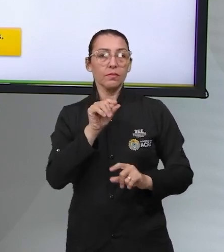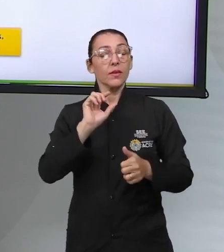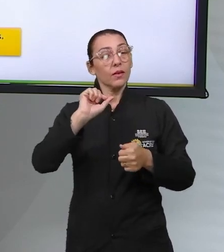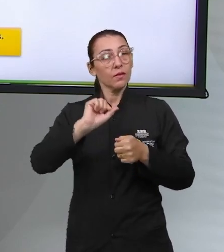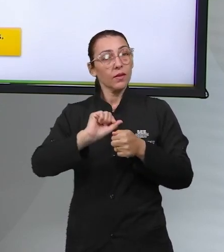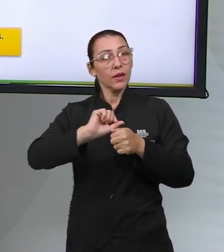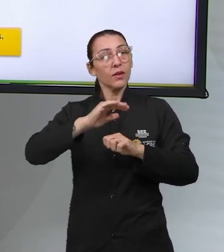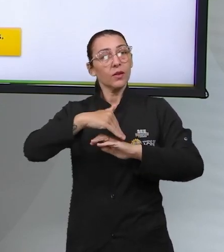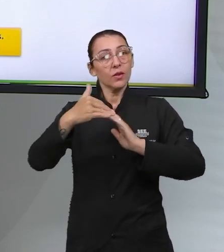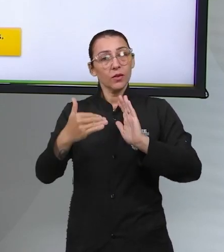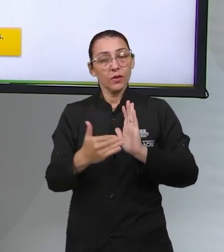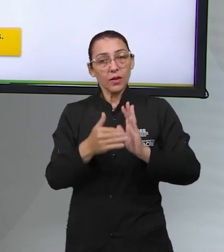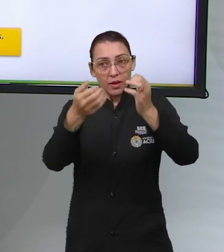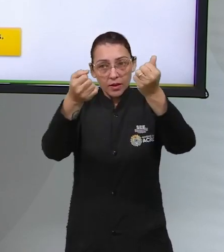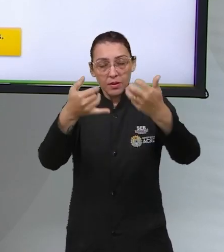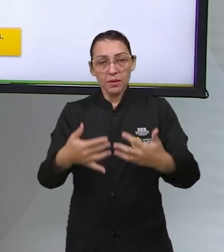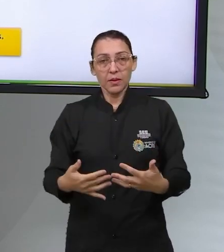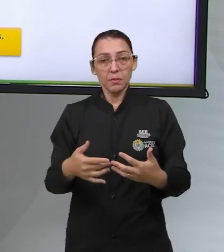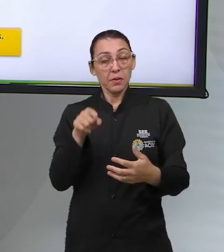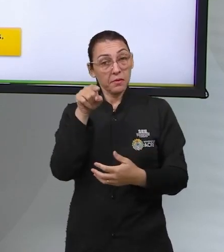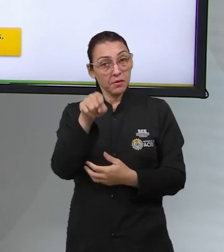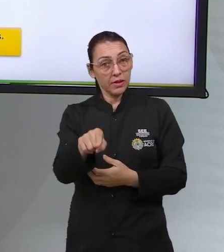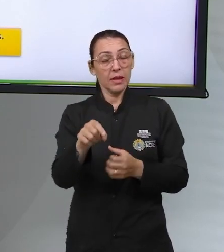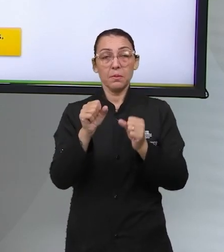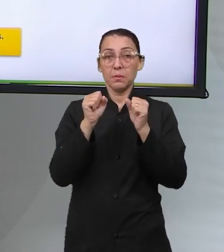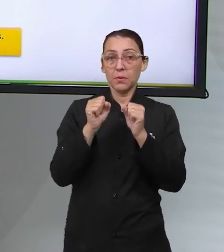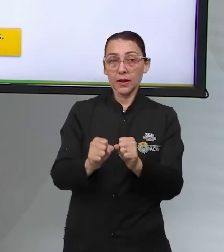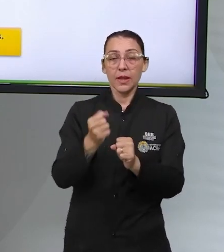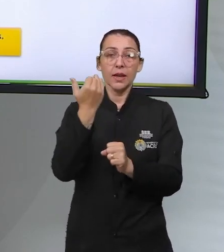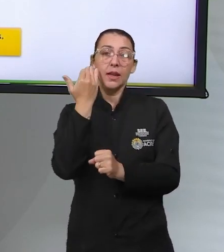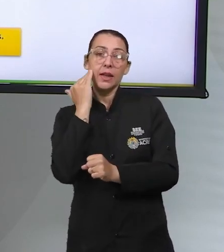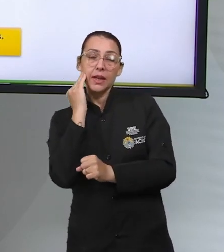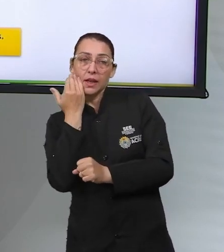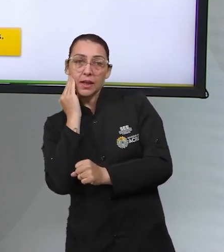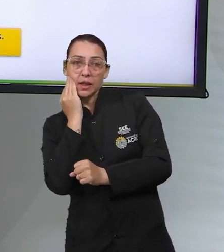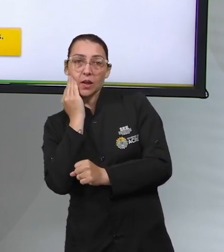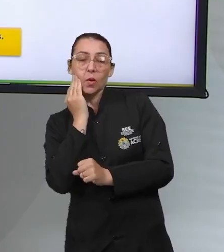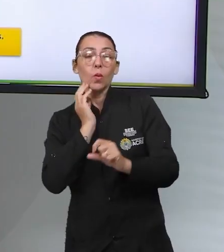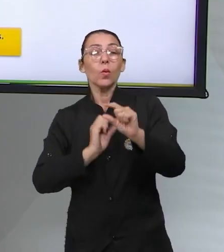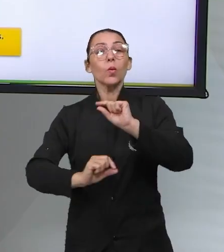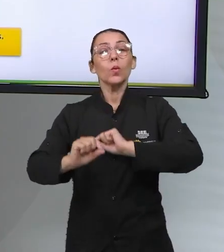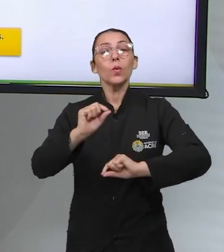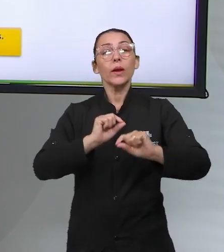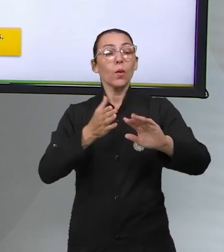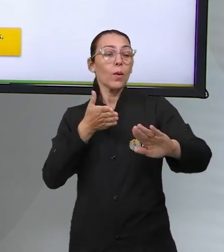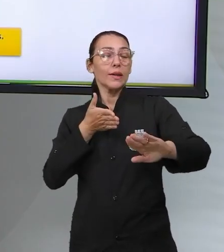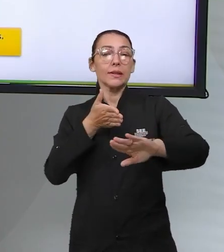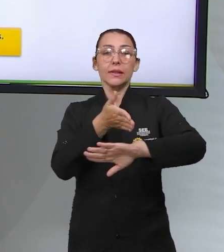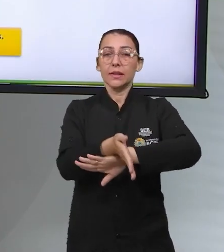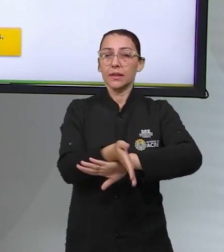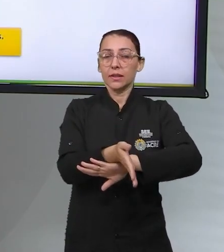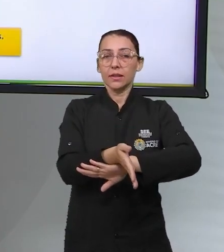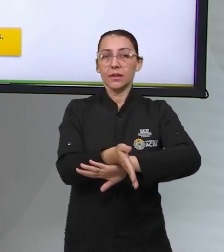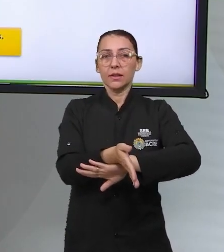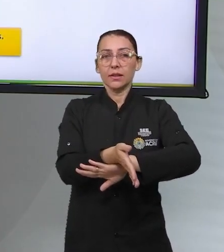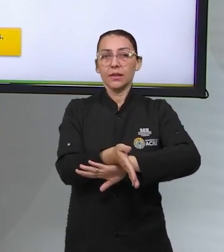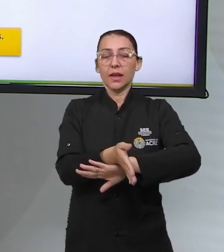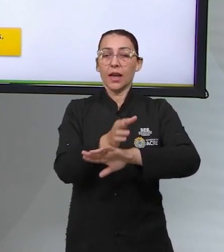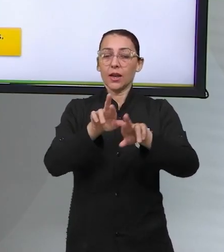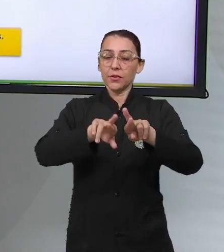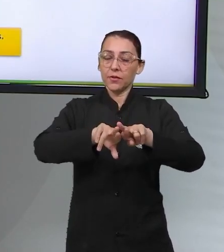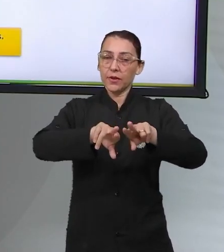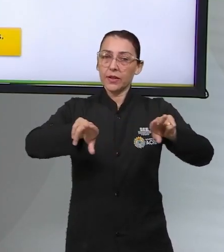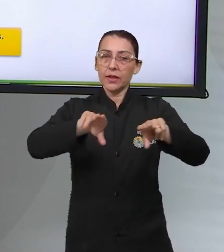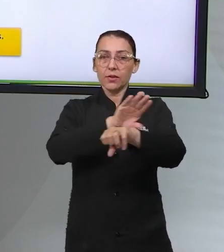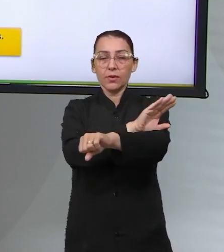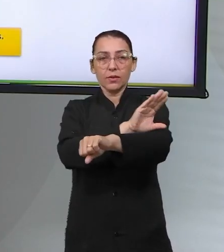Faço toda essa consideração para vocês poderem compreender o quanto que o acesso à